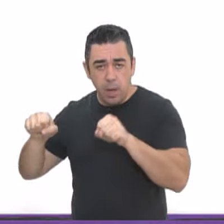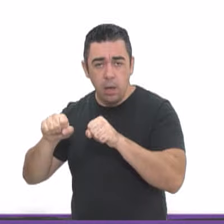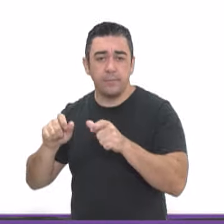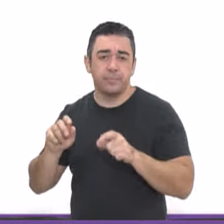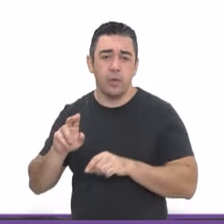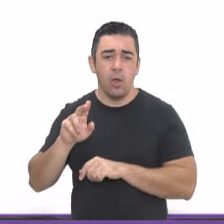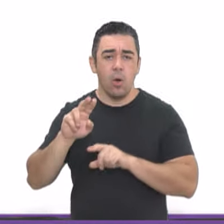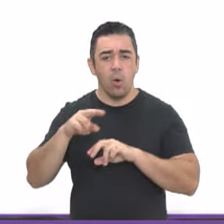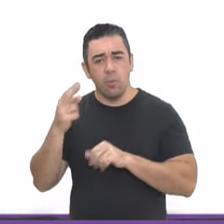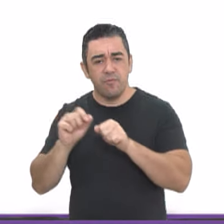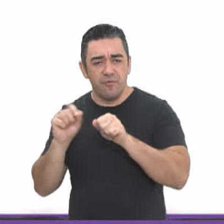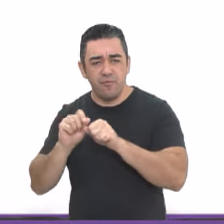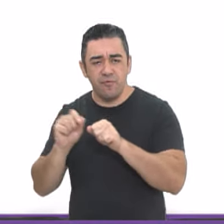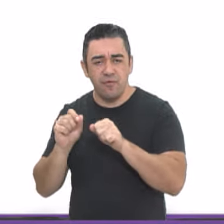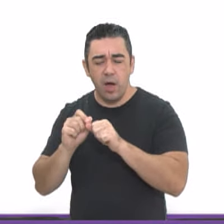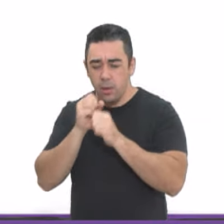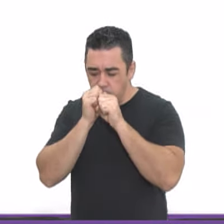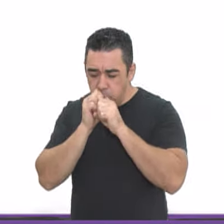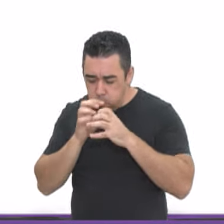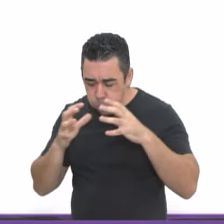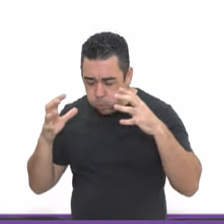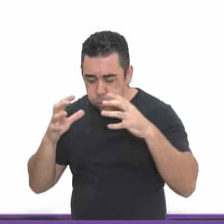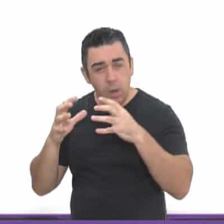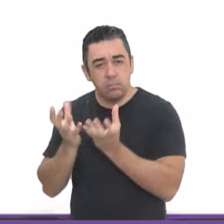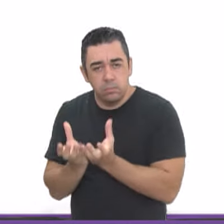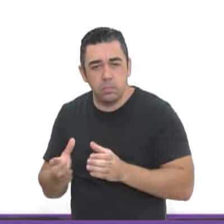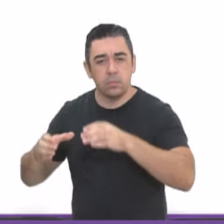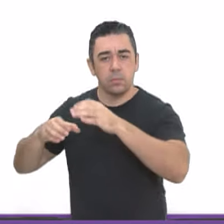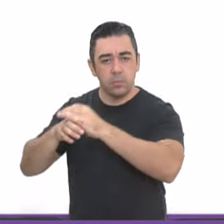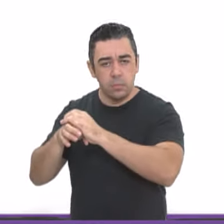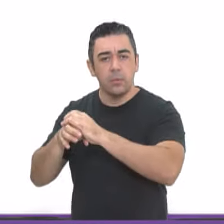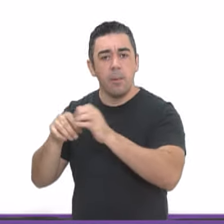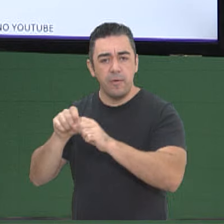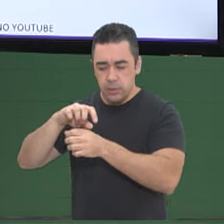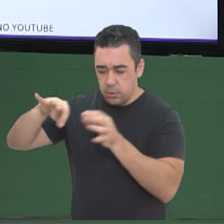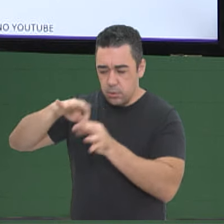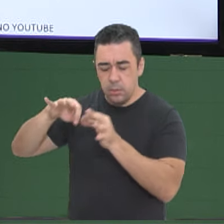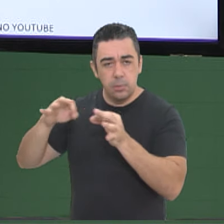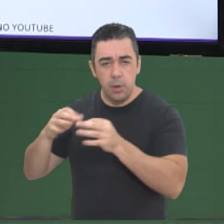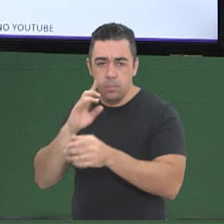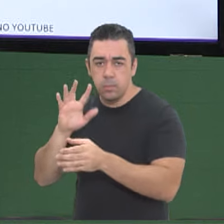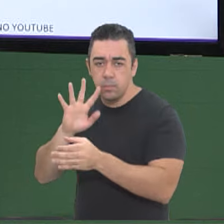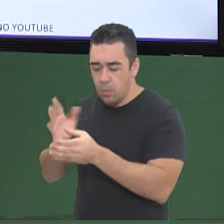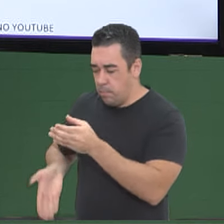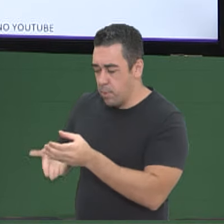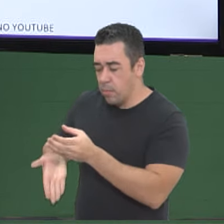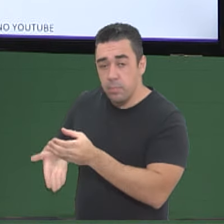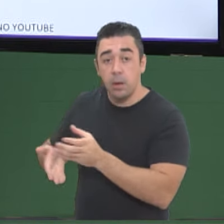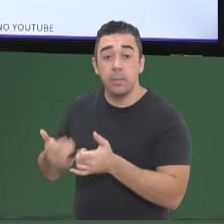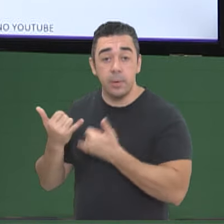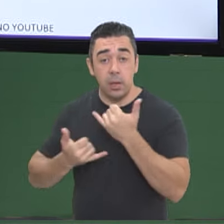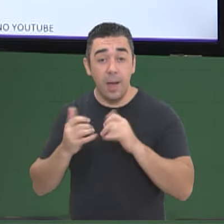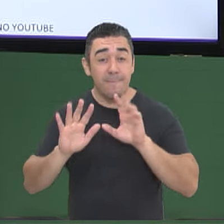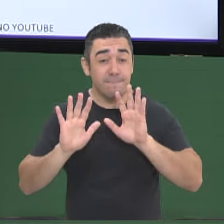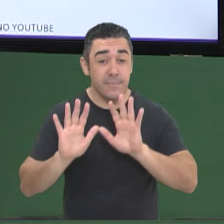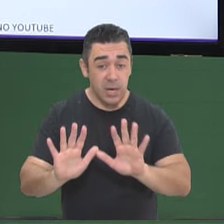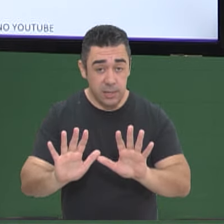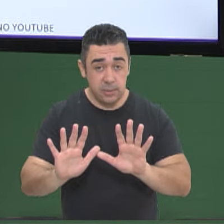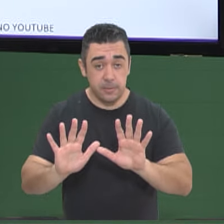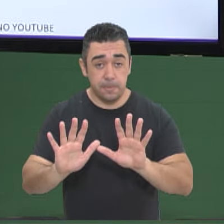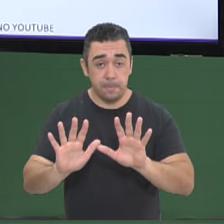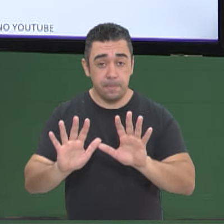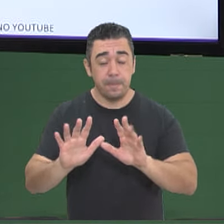balão, né? A bexiga, para fazer o revestimento, para ficar bacana, não machucar a mão, né? Mas assim, isso é quando